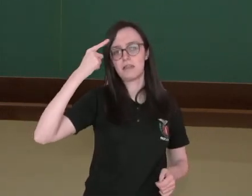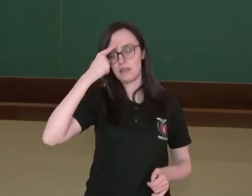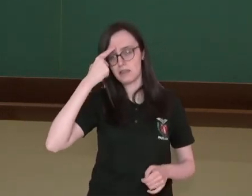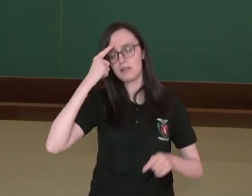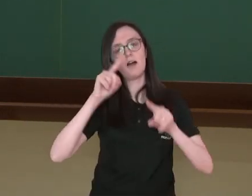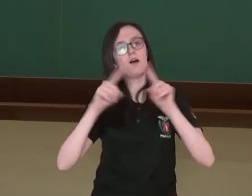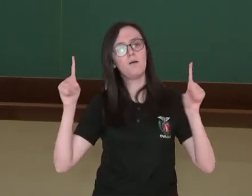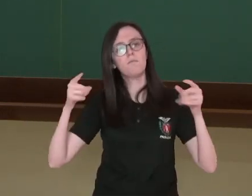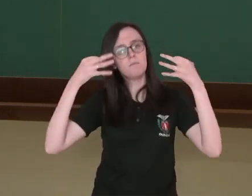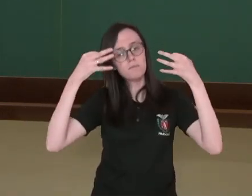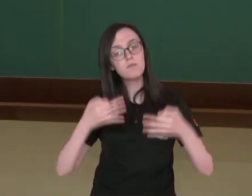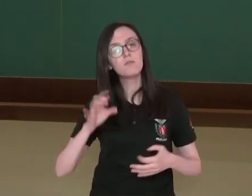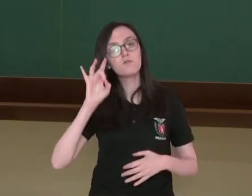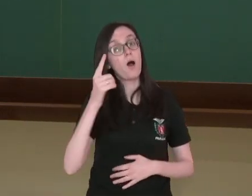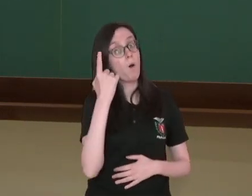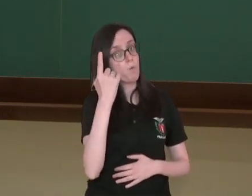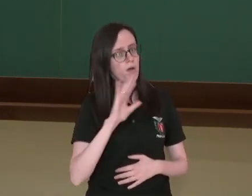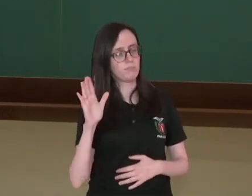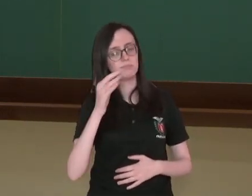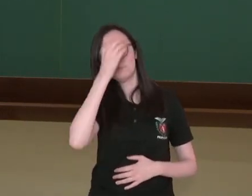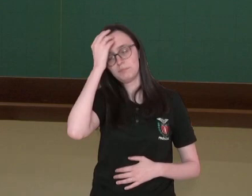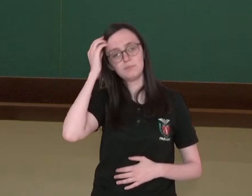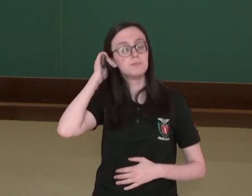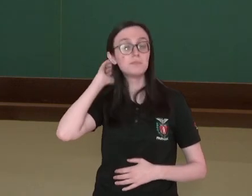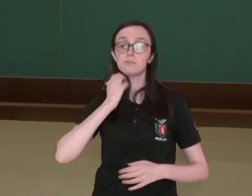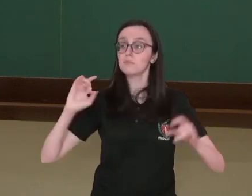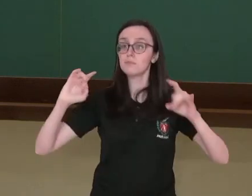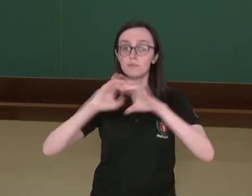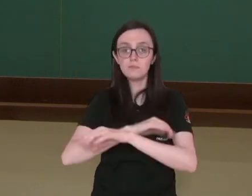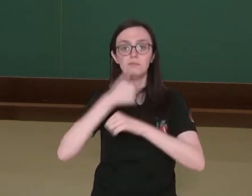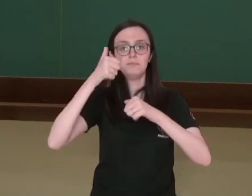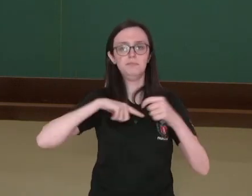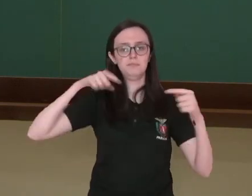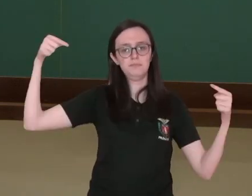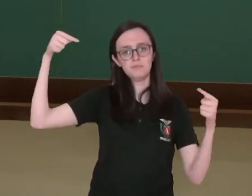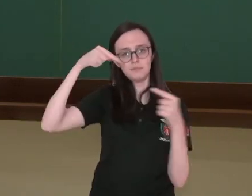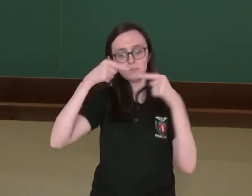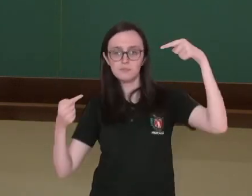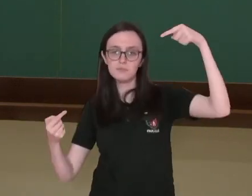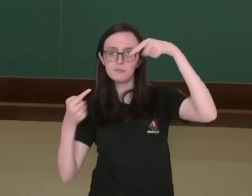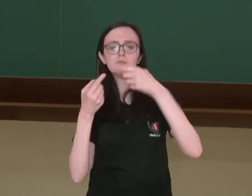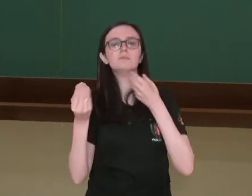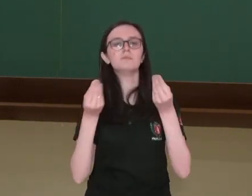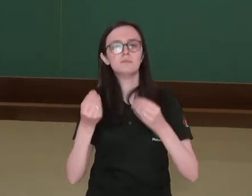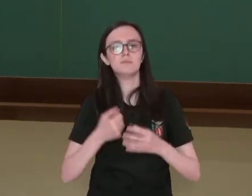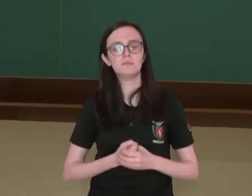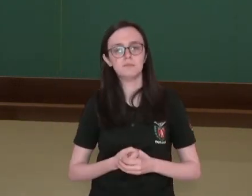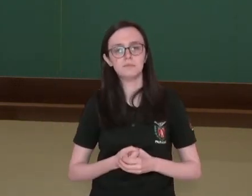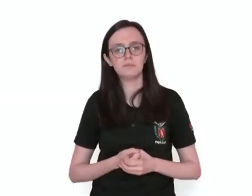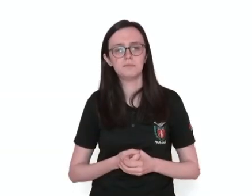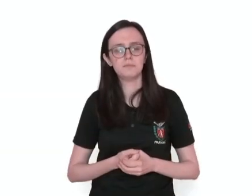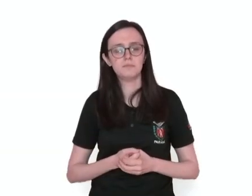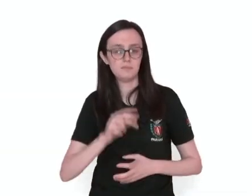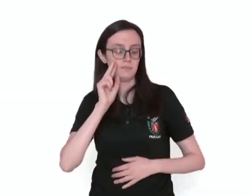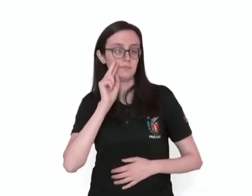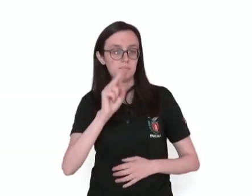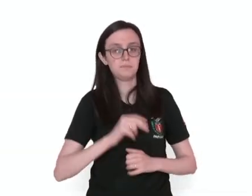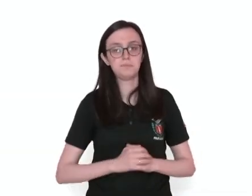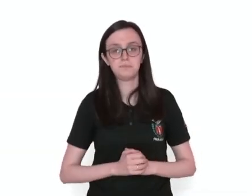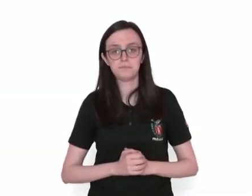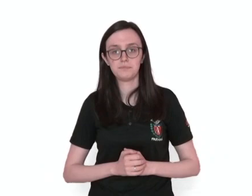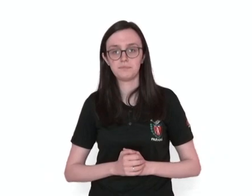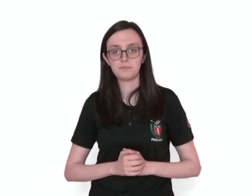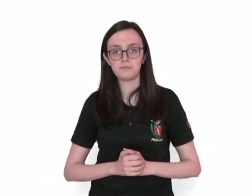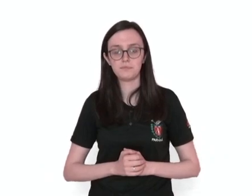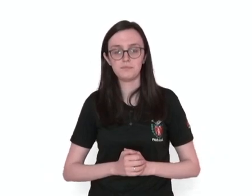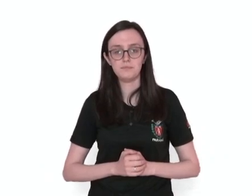mas tem que inverter apenas um. Daí, fazendo a multiplicação cruzada, ficou x vezes 30,